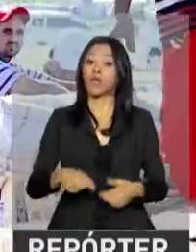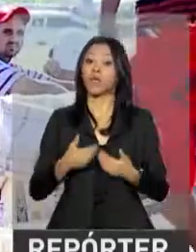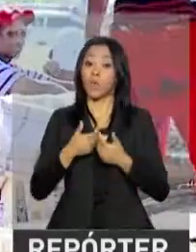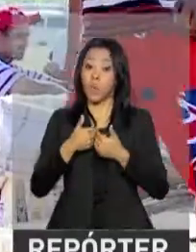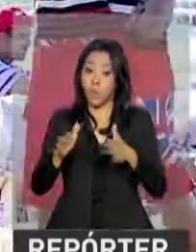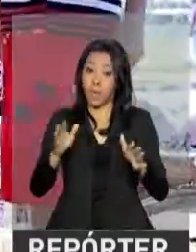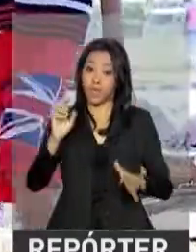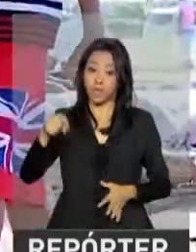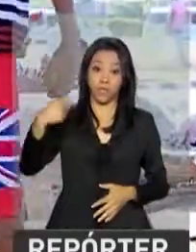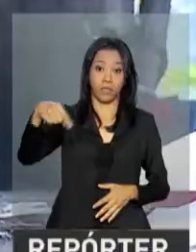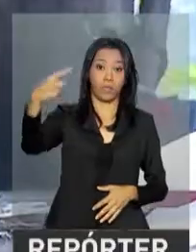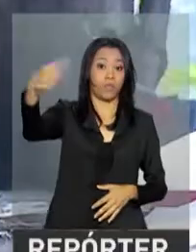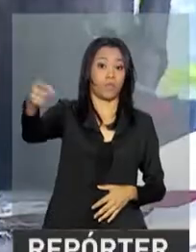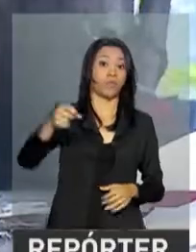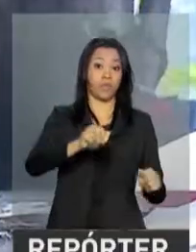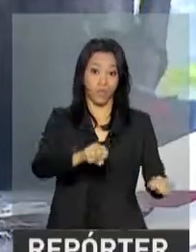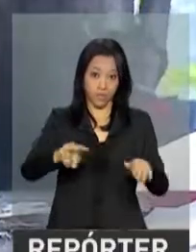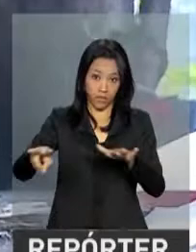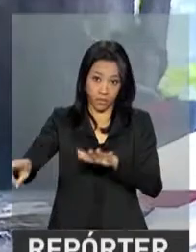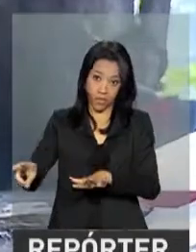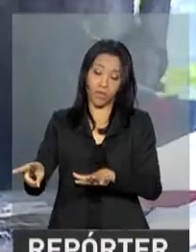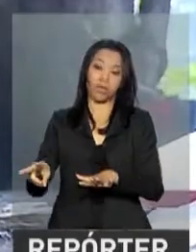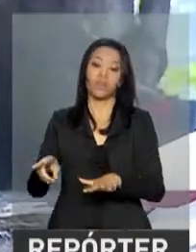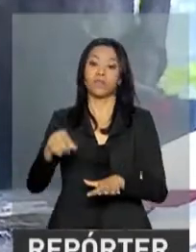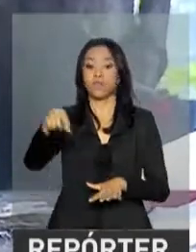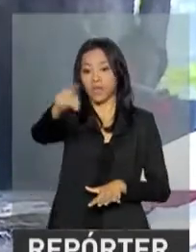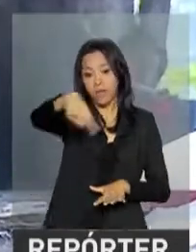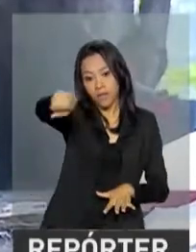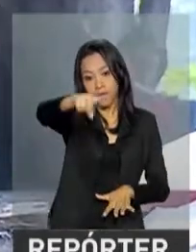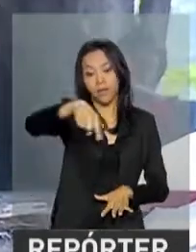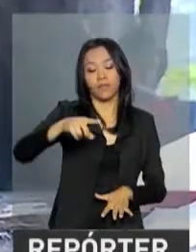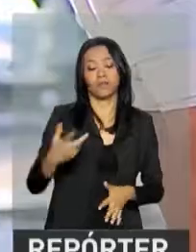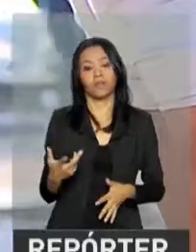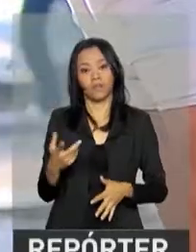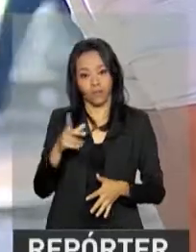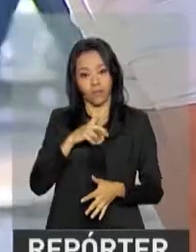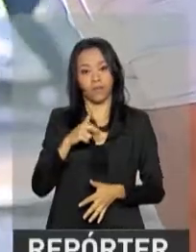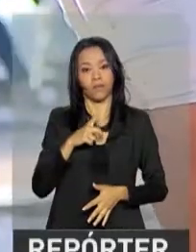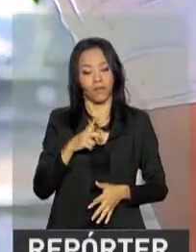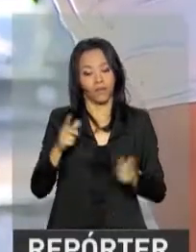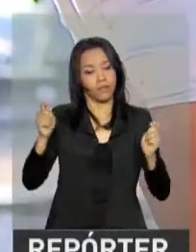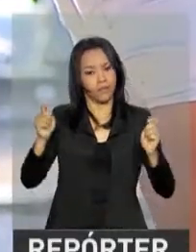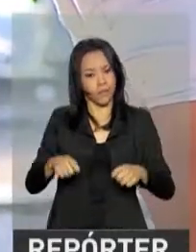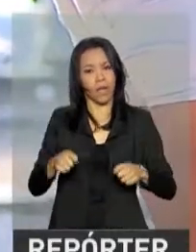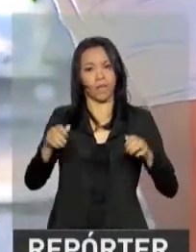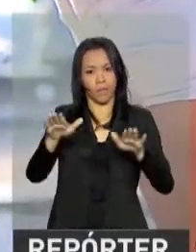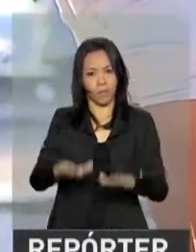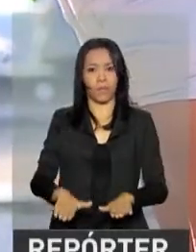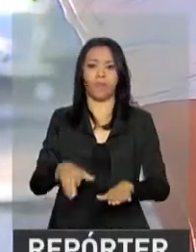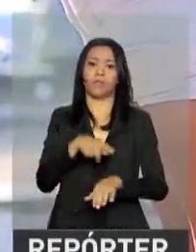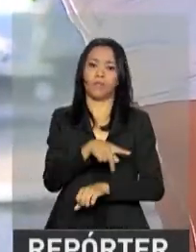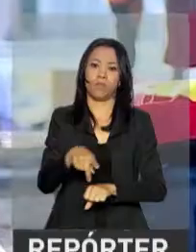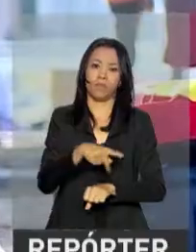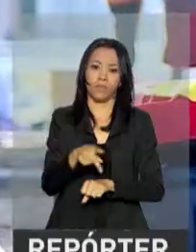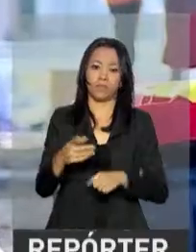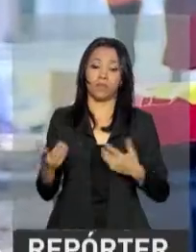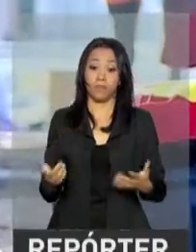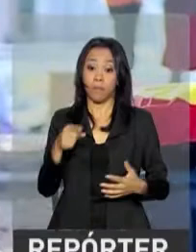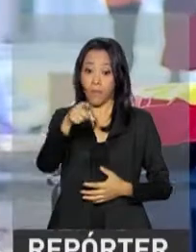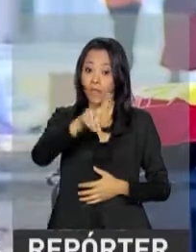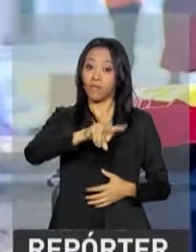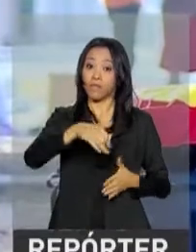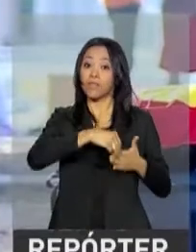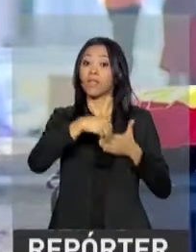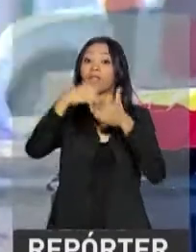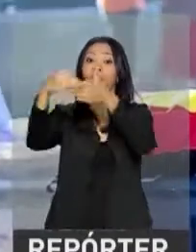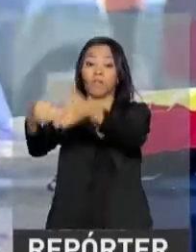nas próximas semanas a interiorização dos imigrantes que têm condições de permanecer no país. Eles vão ser